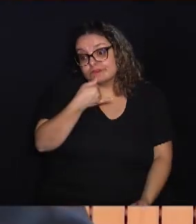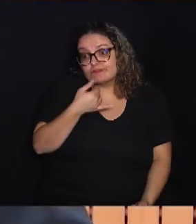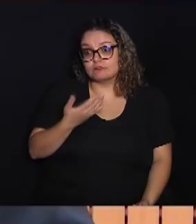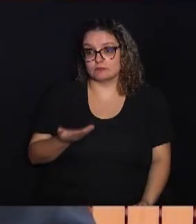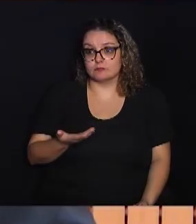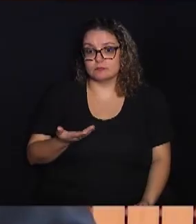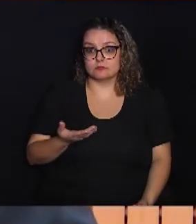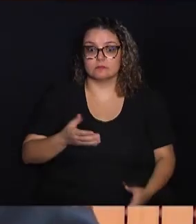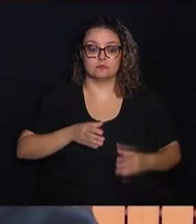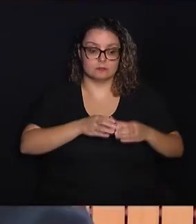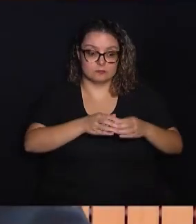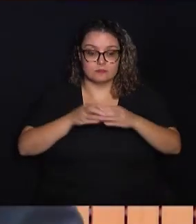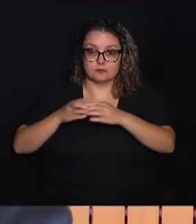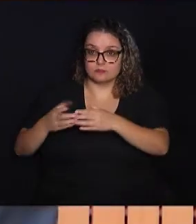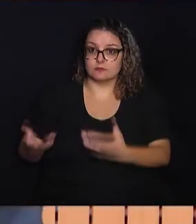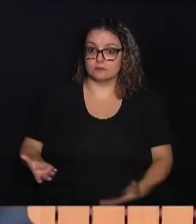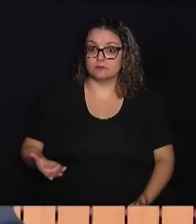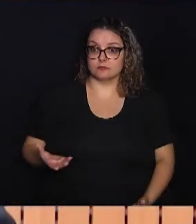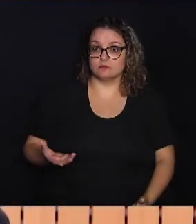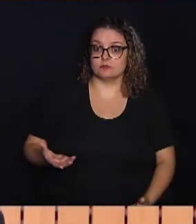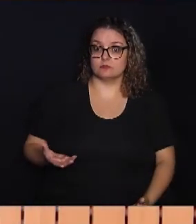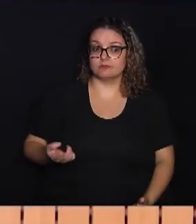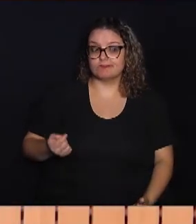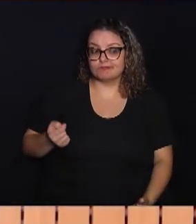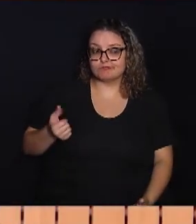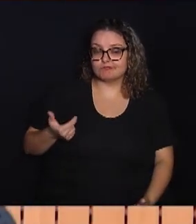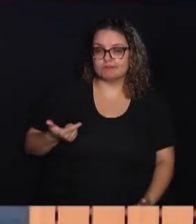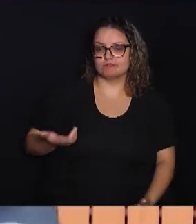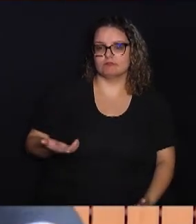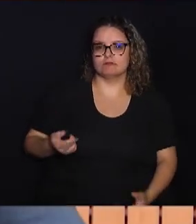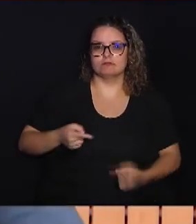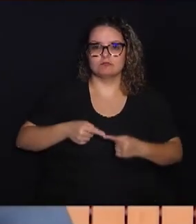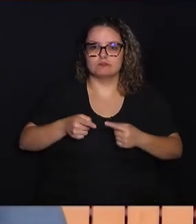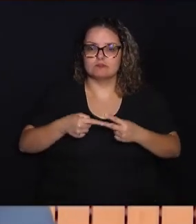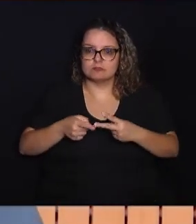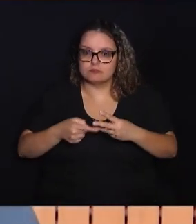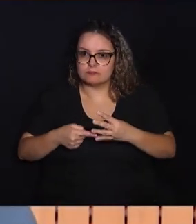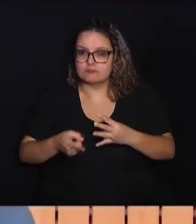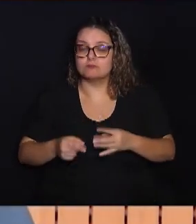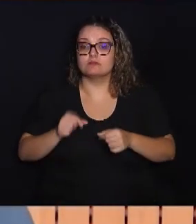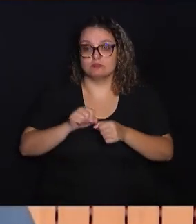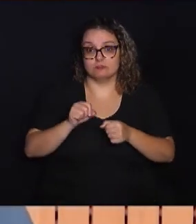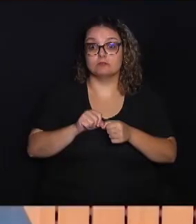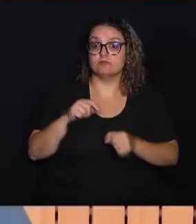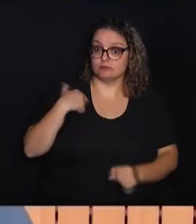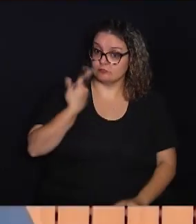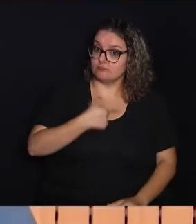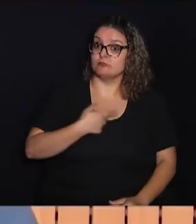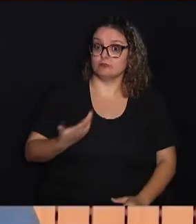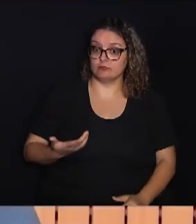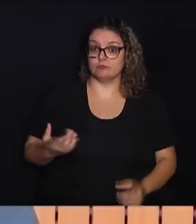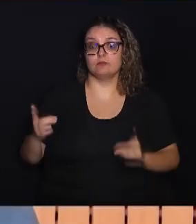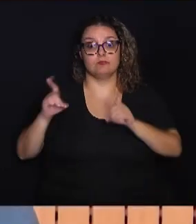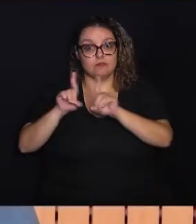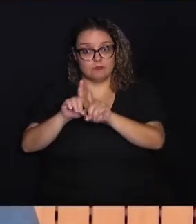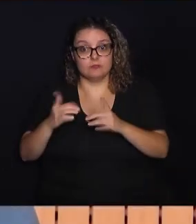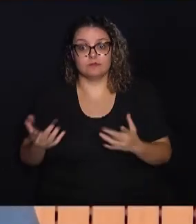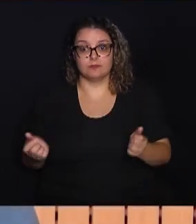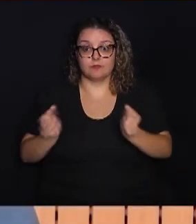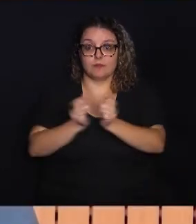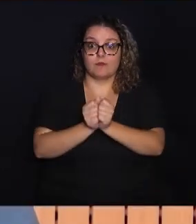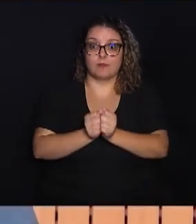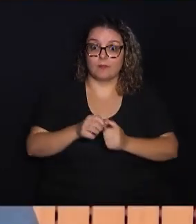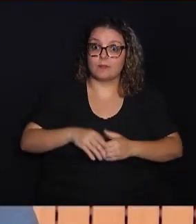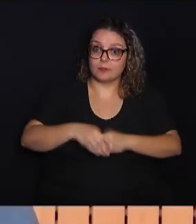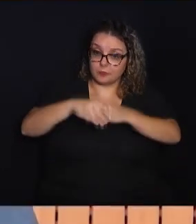o convívio a gente vai esse convívio quase que semanal aqui faz com que nós tenhamos uma proximidade fica